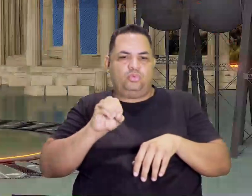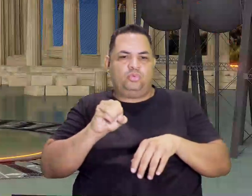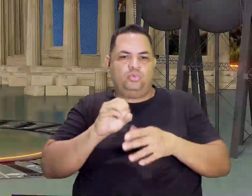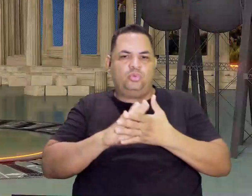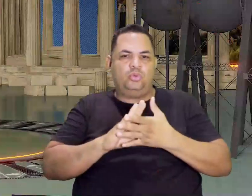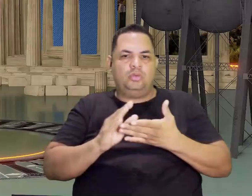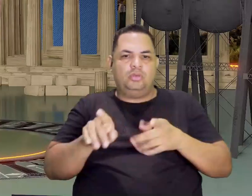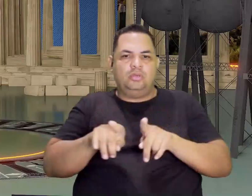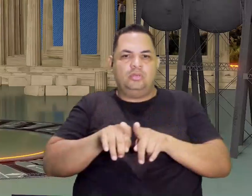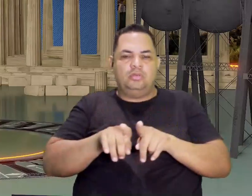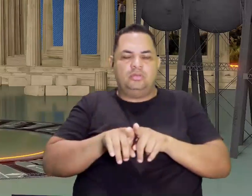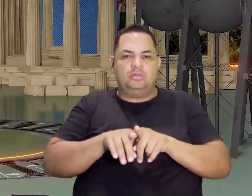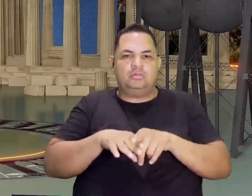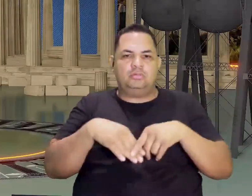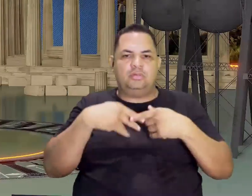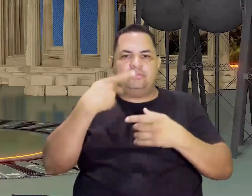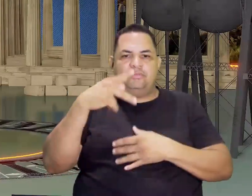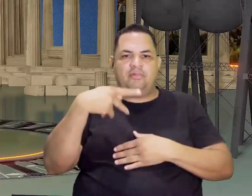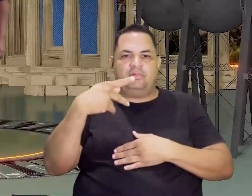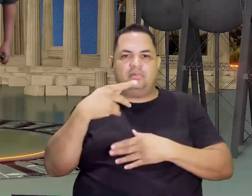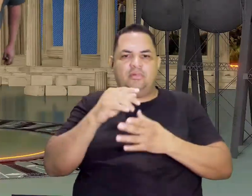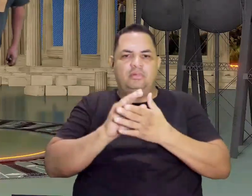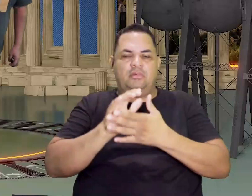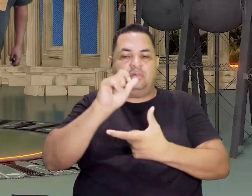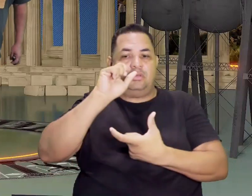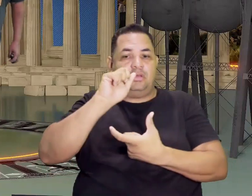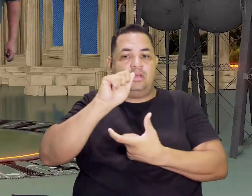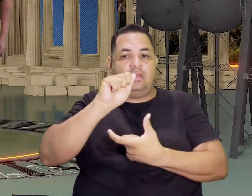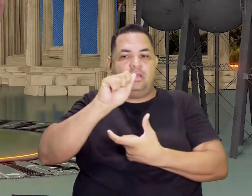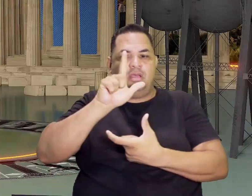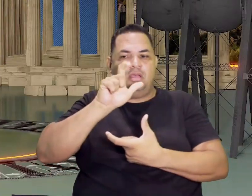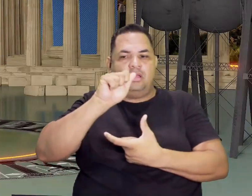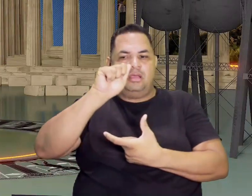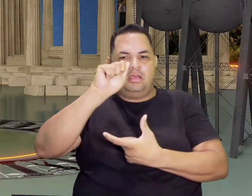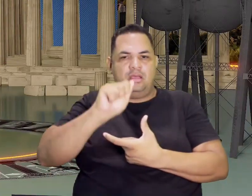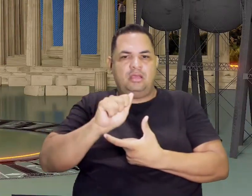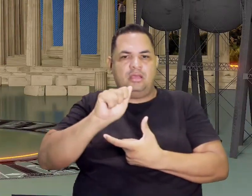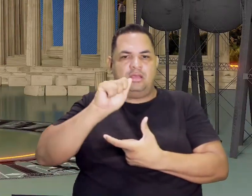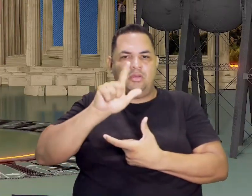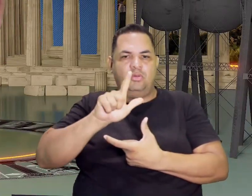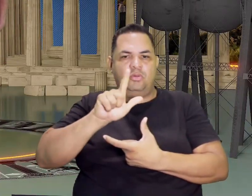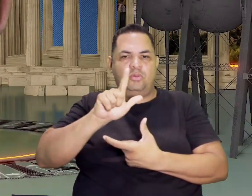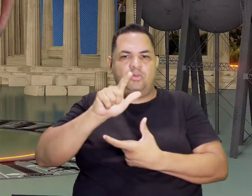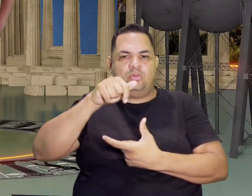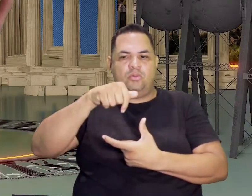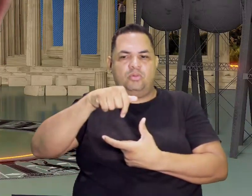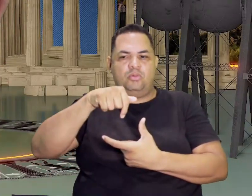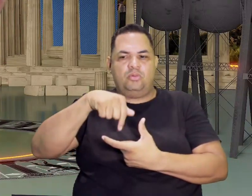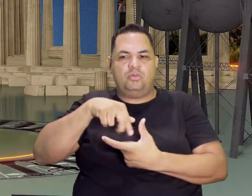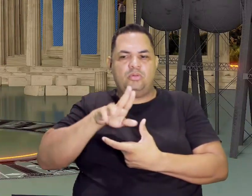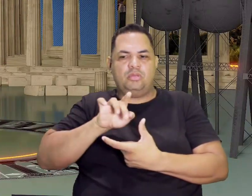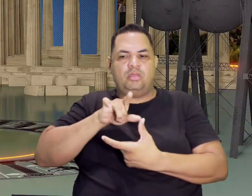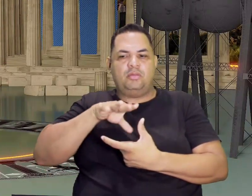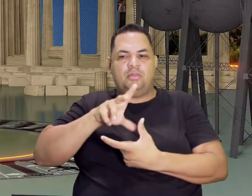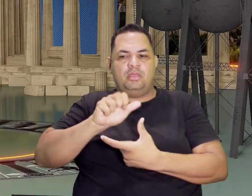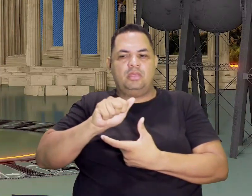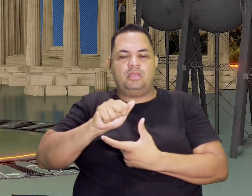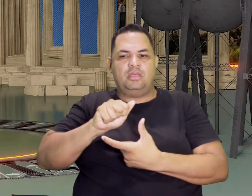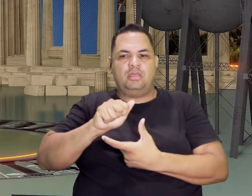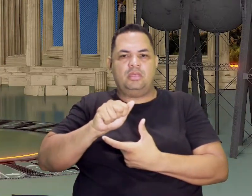Eu bem sei, até falei para o professor Samuel aqui que vocês já anotaram essa palavra aí no vocabulário, certo? No seu diário.